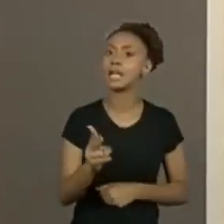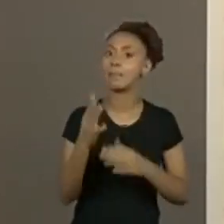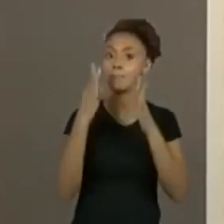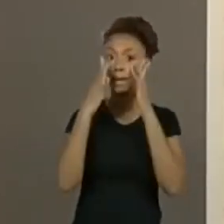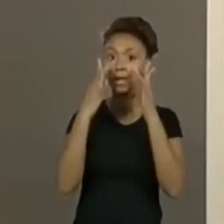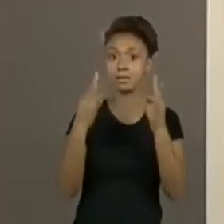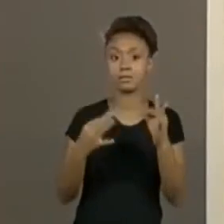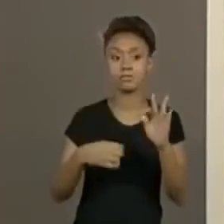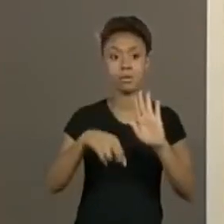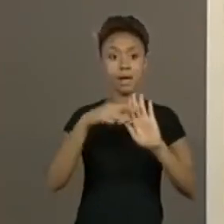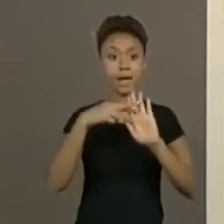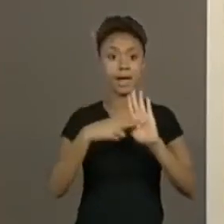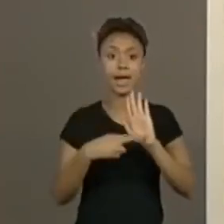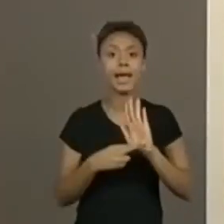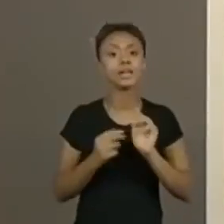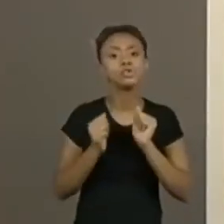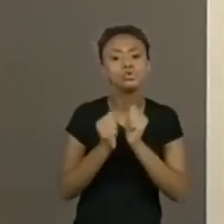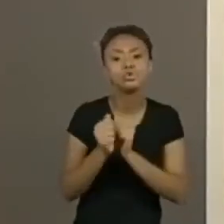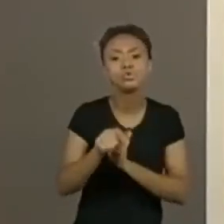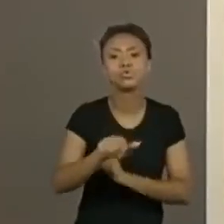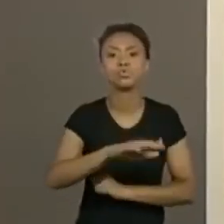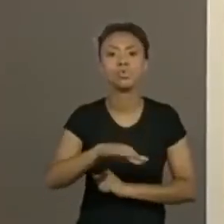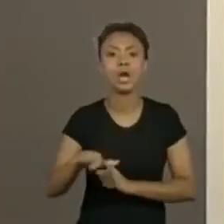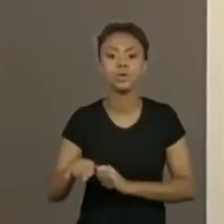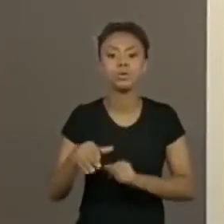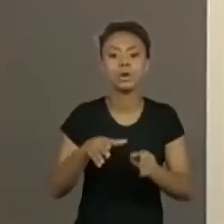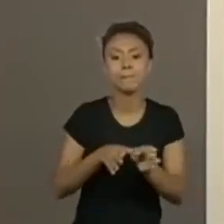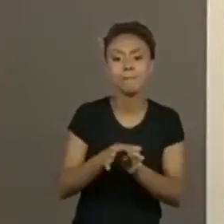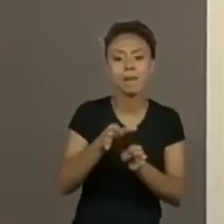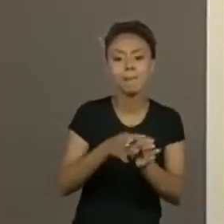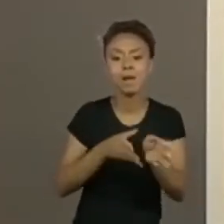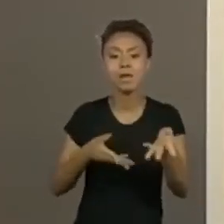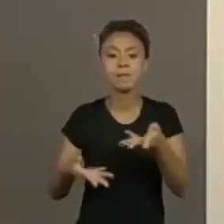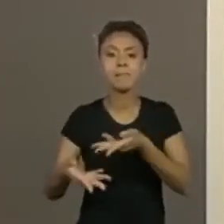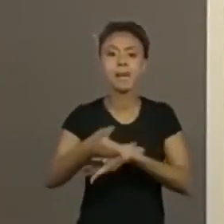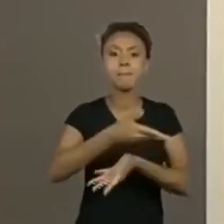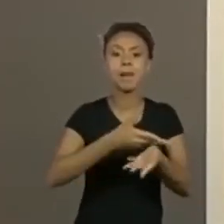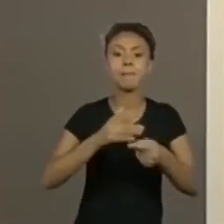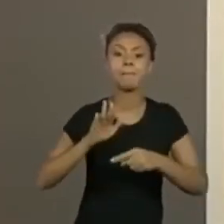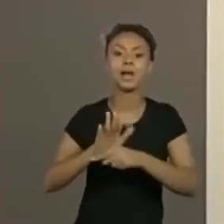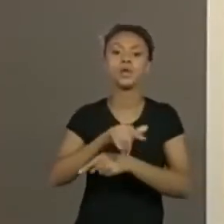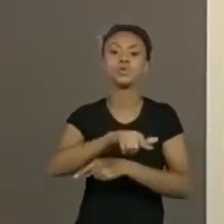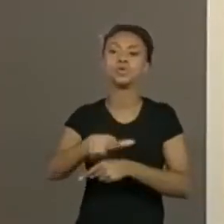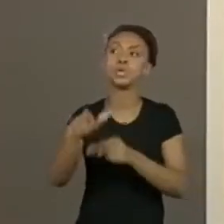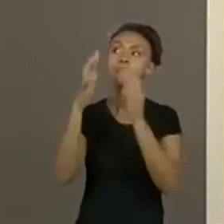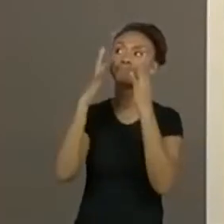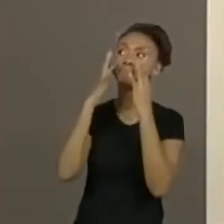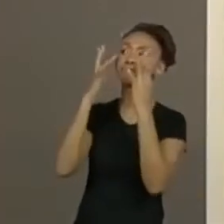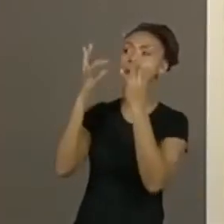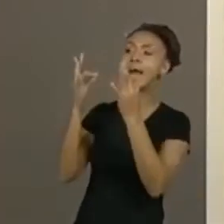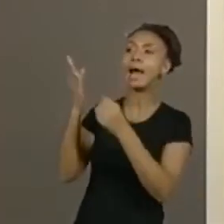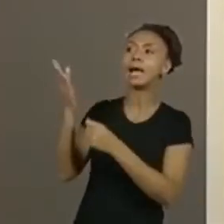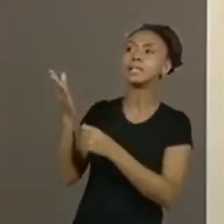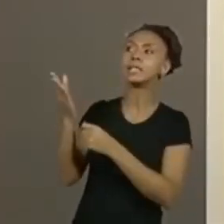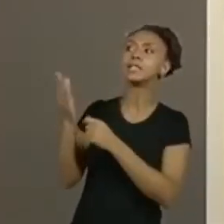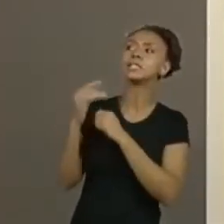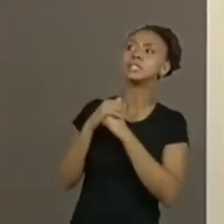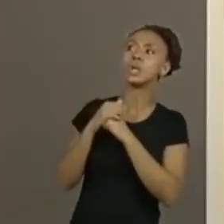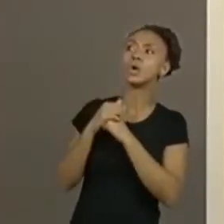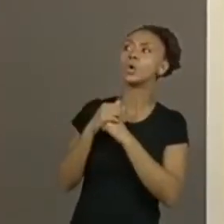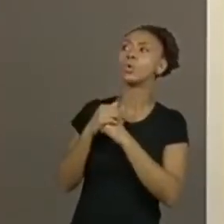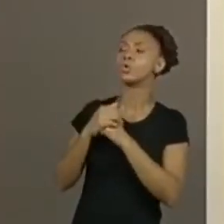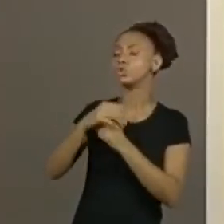sejam construídas com os alunos. Que a gente vai dando condições deles observarem aquilo, não chegar e